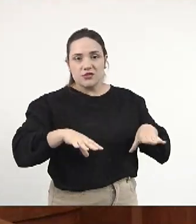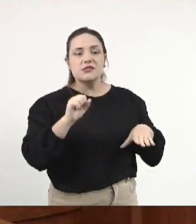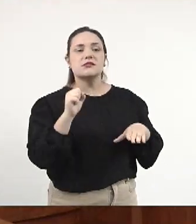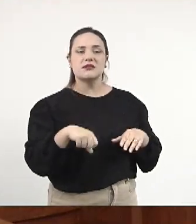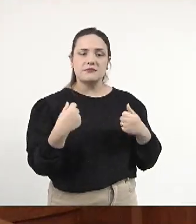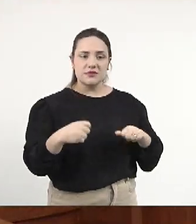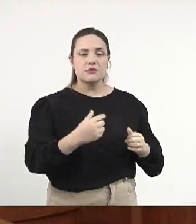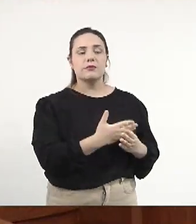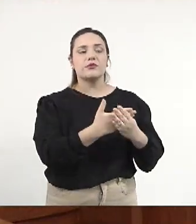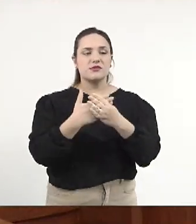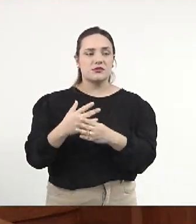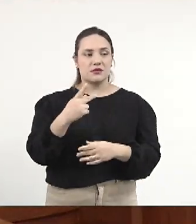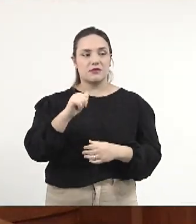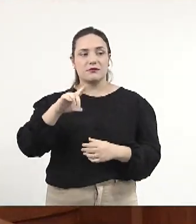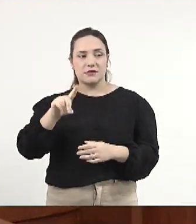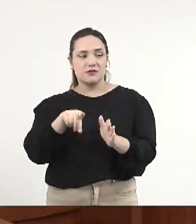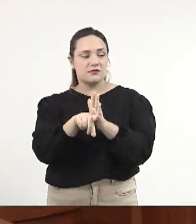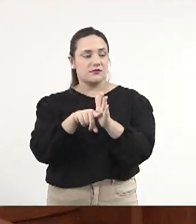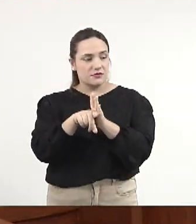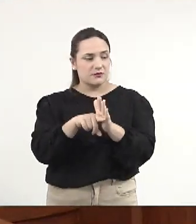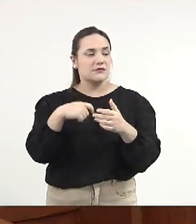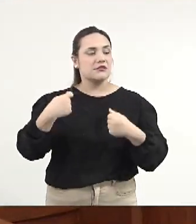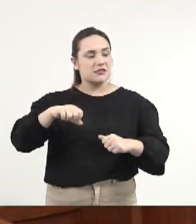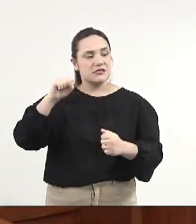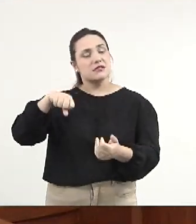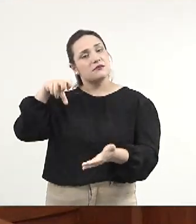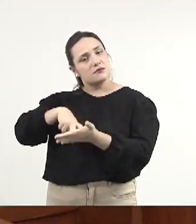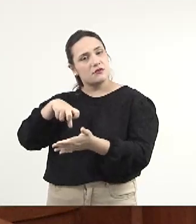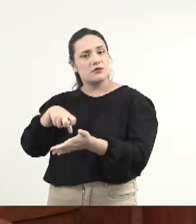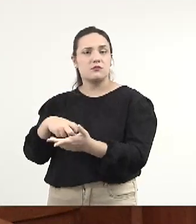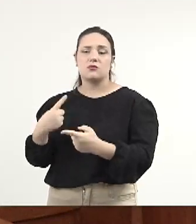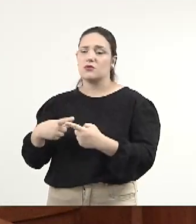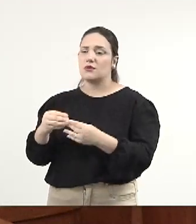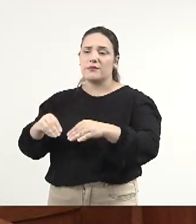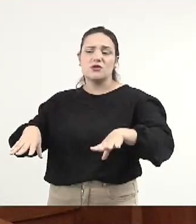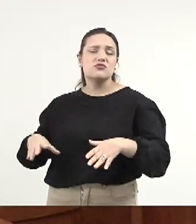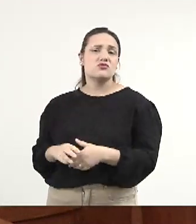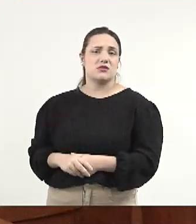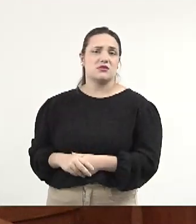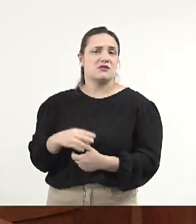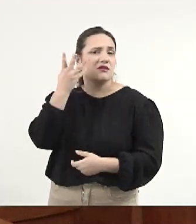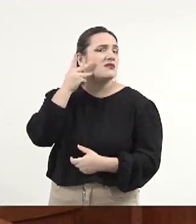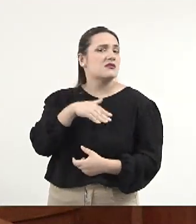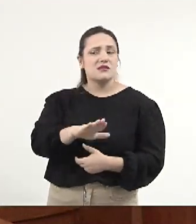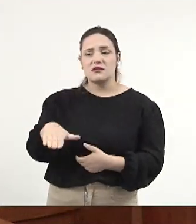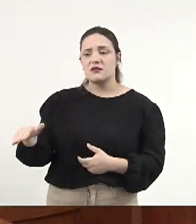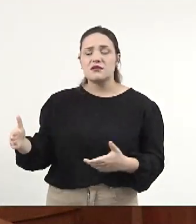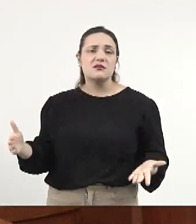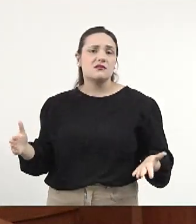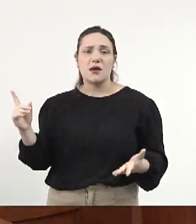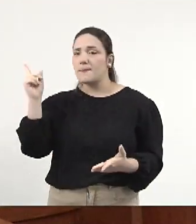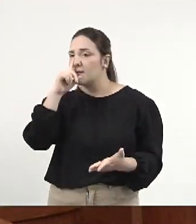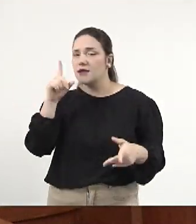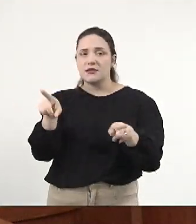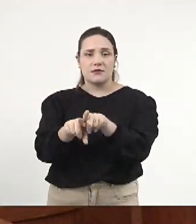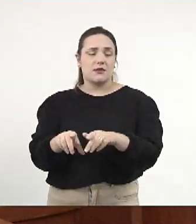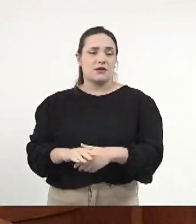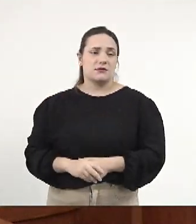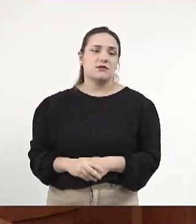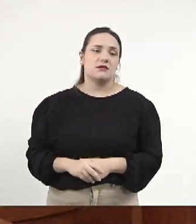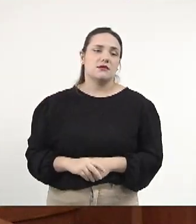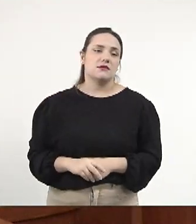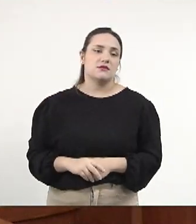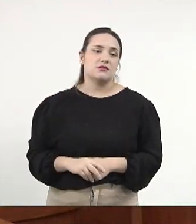processo administrativo, investigar e tem que ser punido, porque ele está prejudicando as crianças e essas mães,